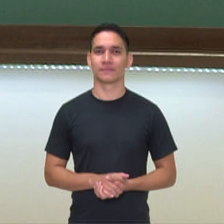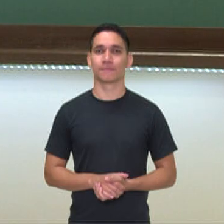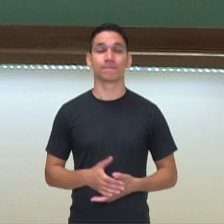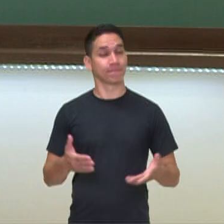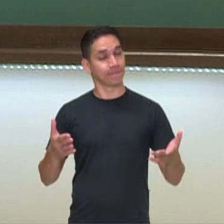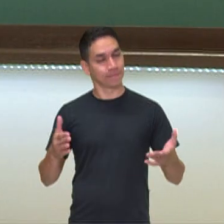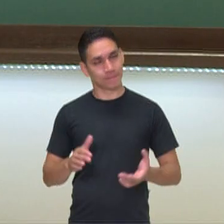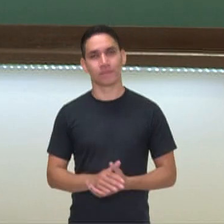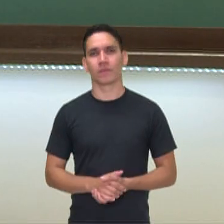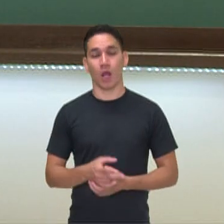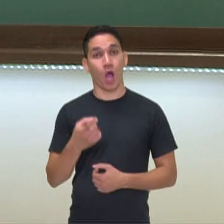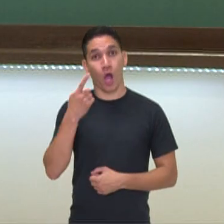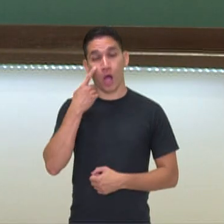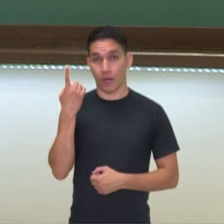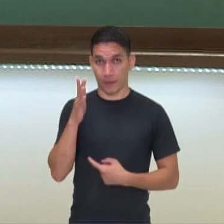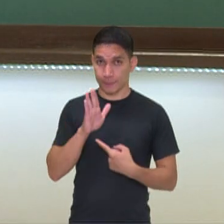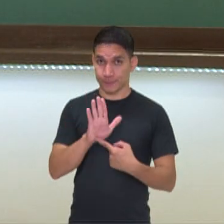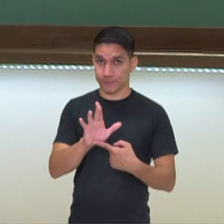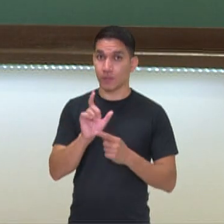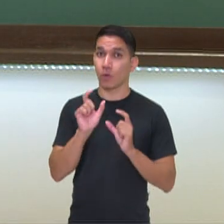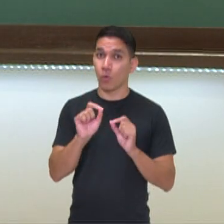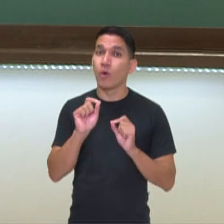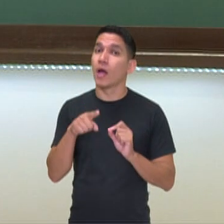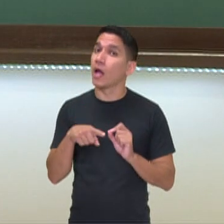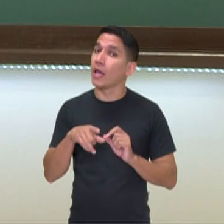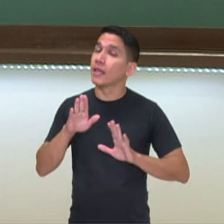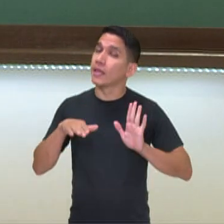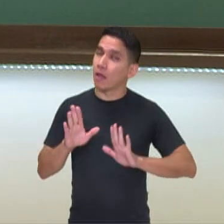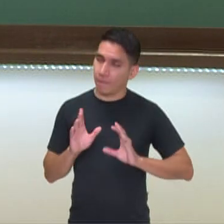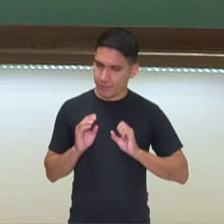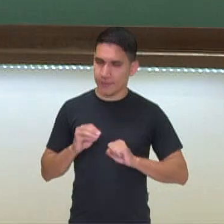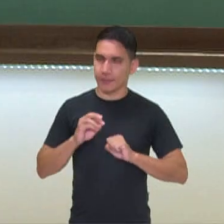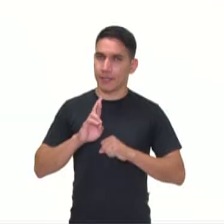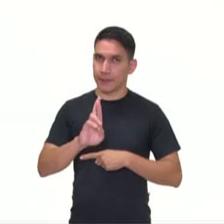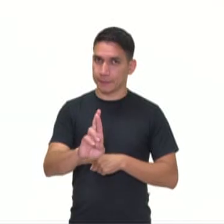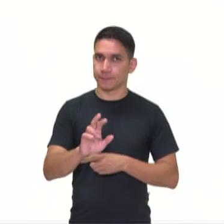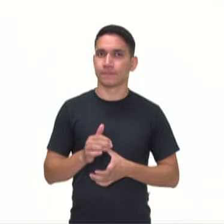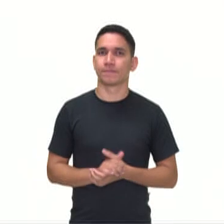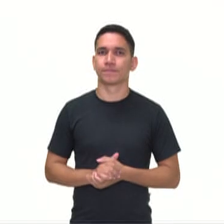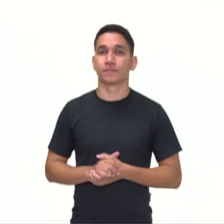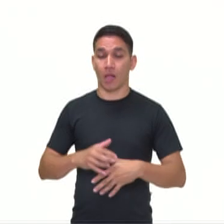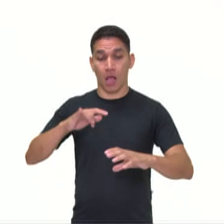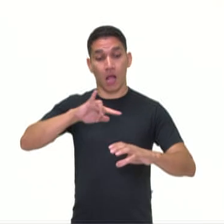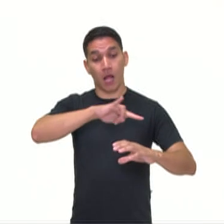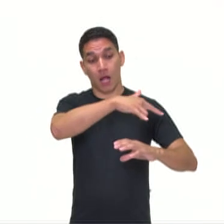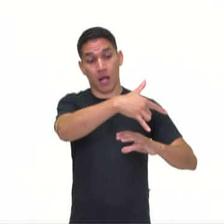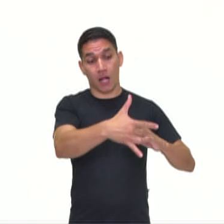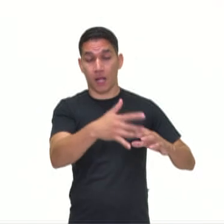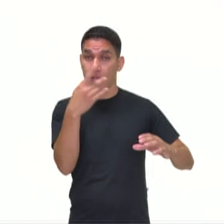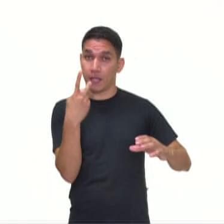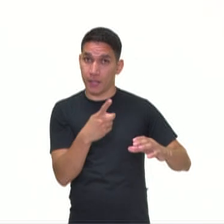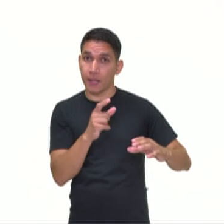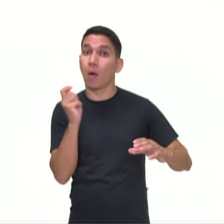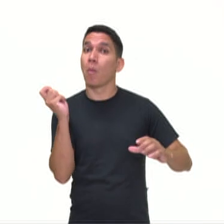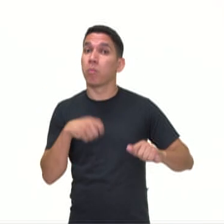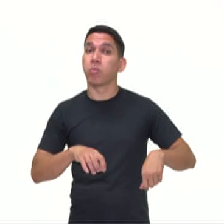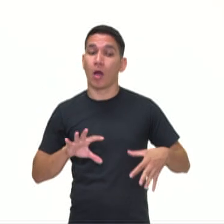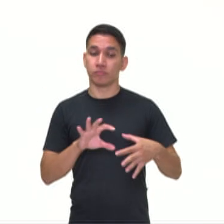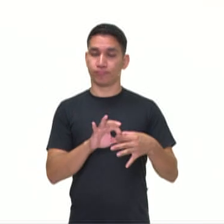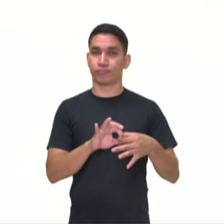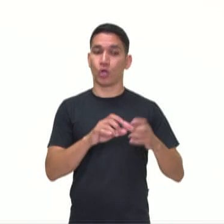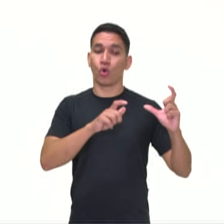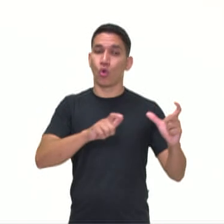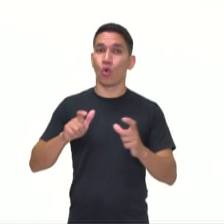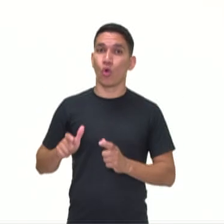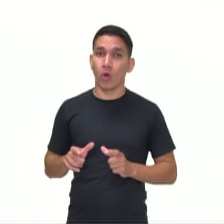Muito bem, olha aqui ó, o que eu vou apresentar para você como possível resposta. Os satélites são equipamentos que servem para a ligação entre os